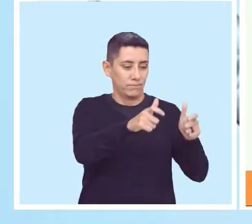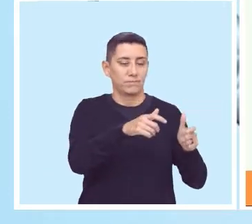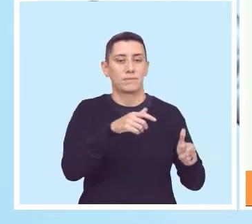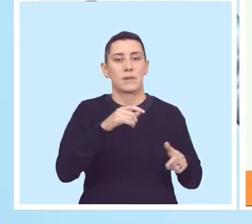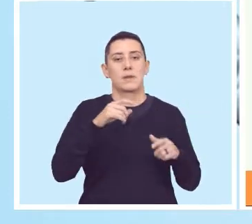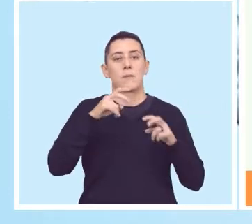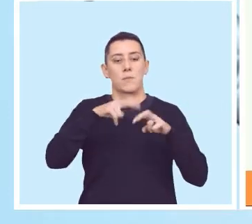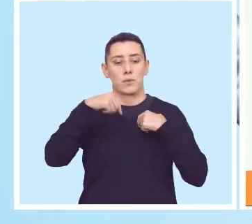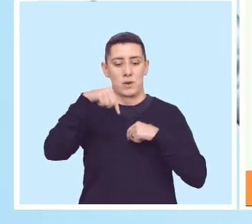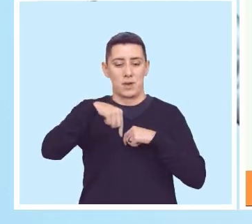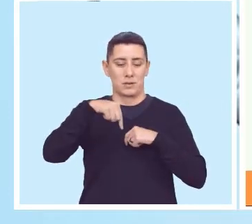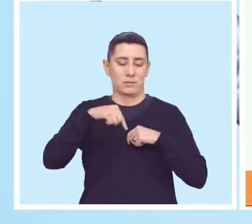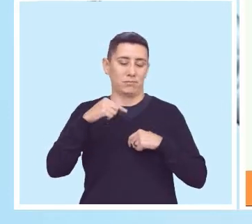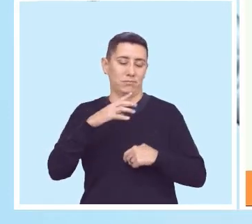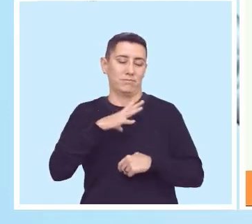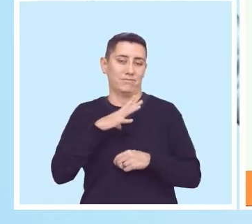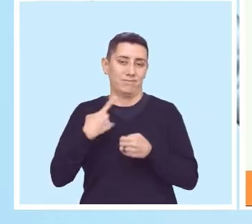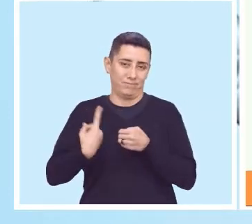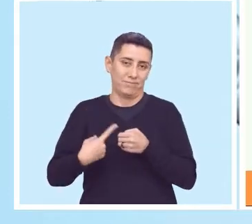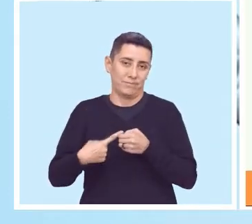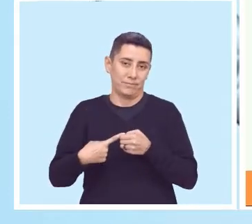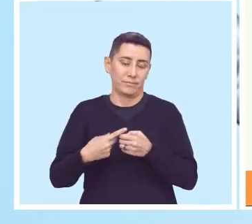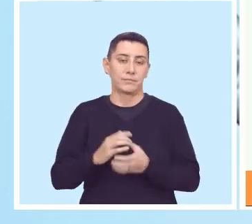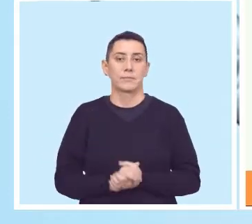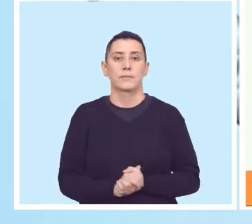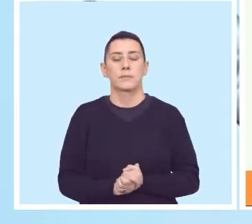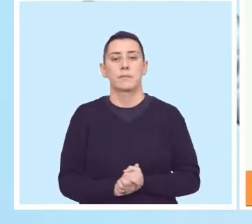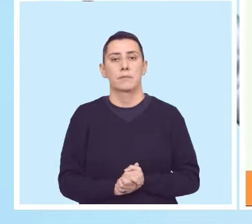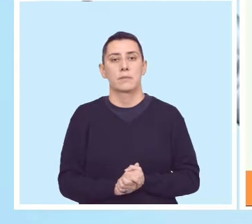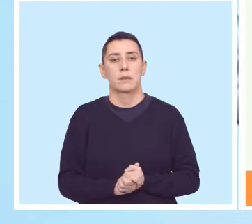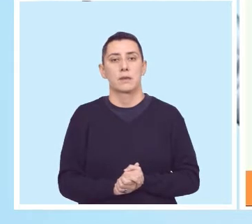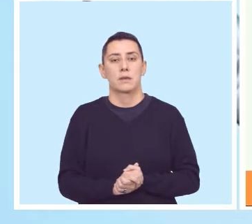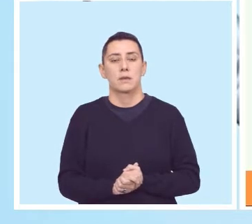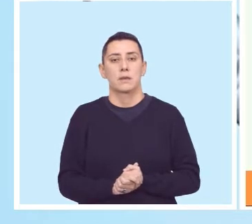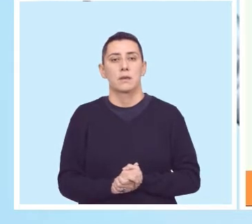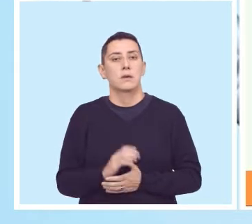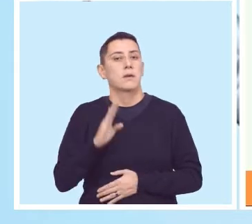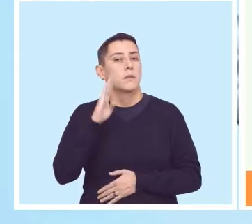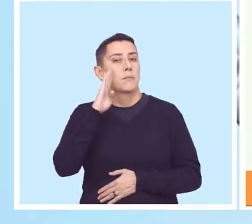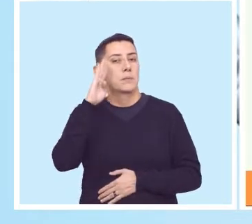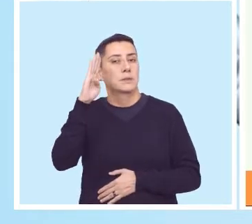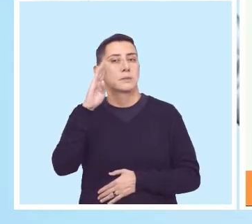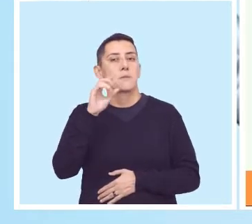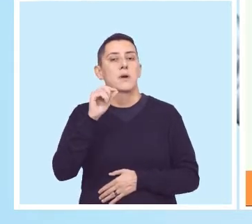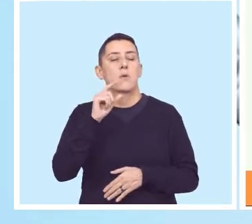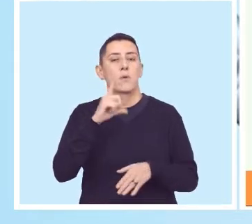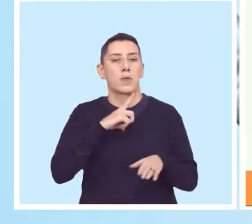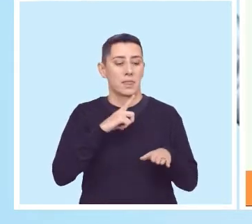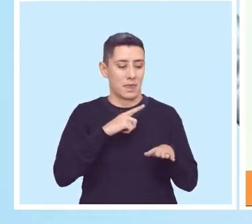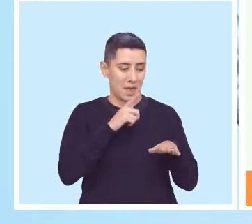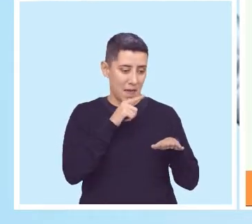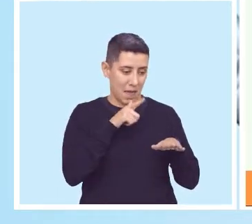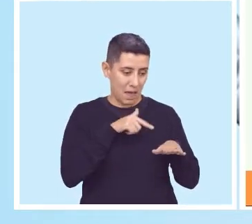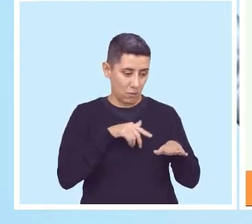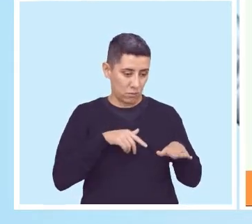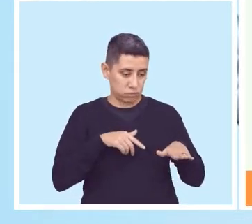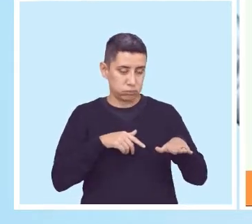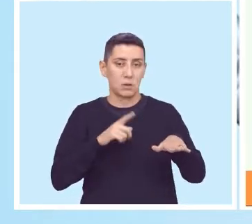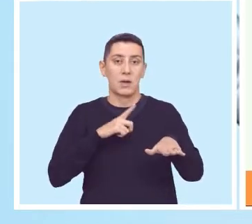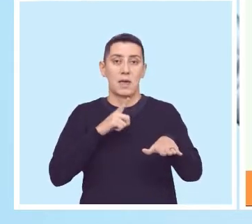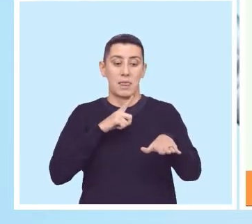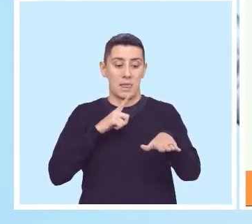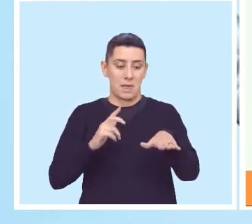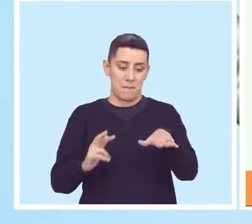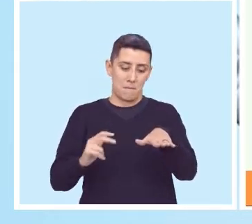cidade, principalmente é, próximo de onde tem ponte, né? Então, o rio, o lixo, ele